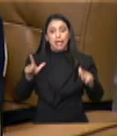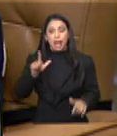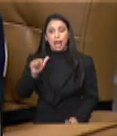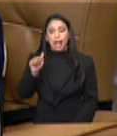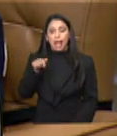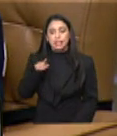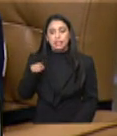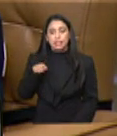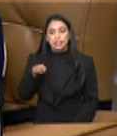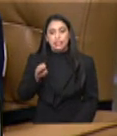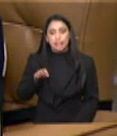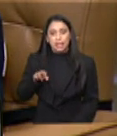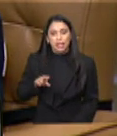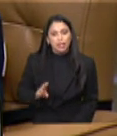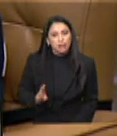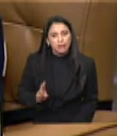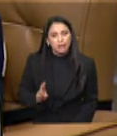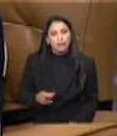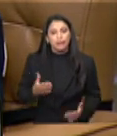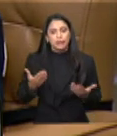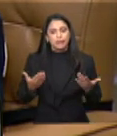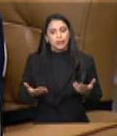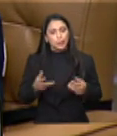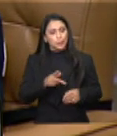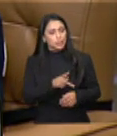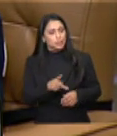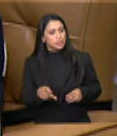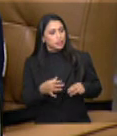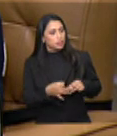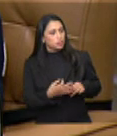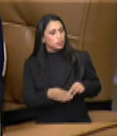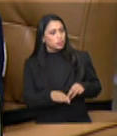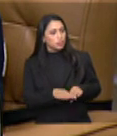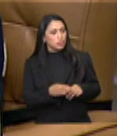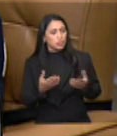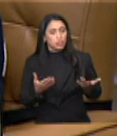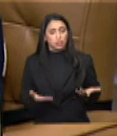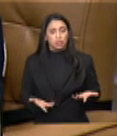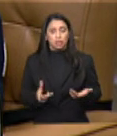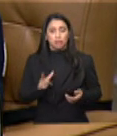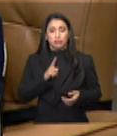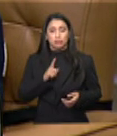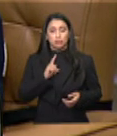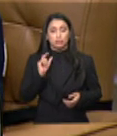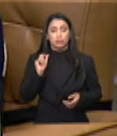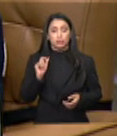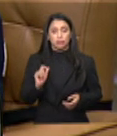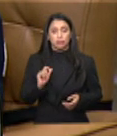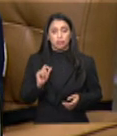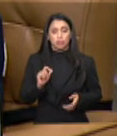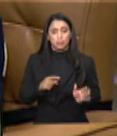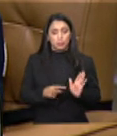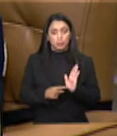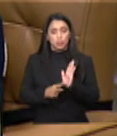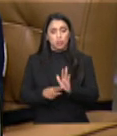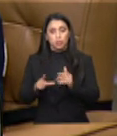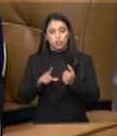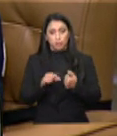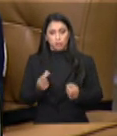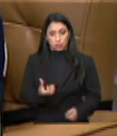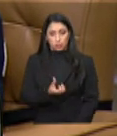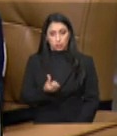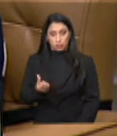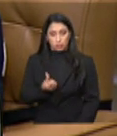ao lazer, senhora presidente, eminentes pares, que se encontra expressamente estampado no artigo